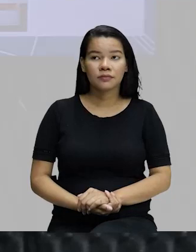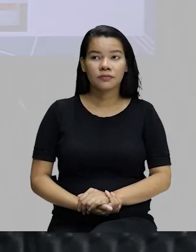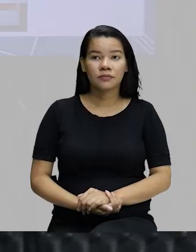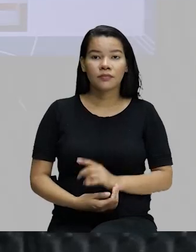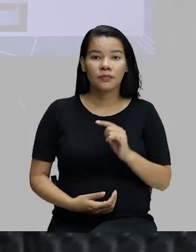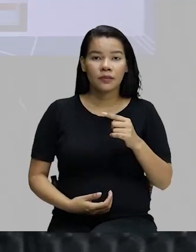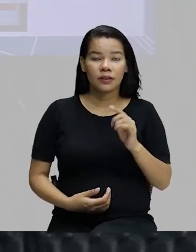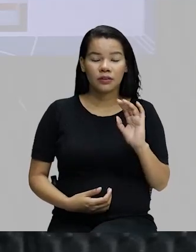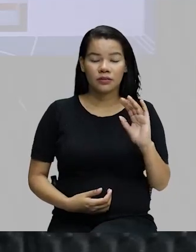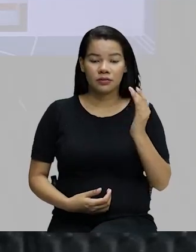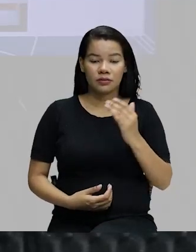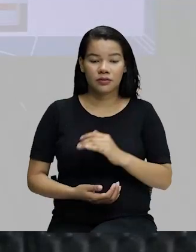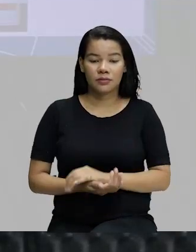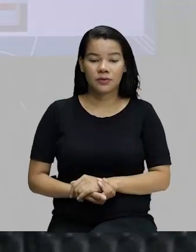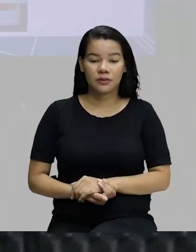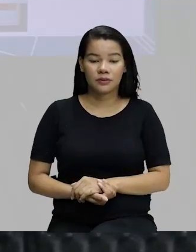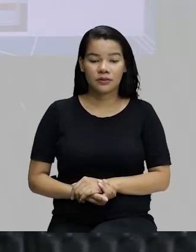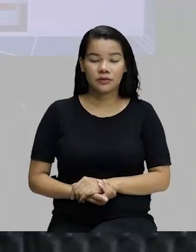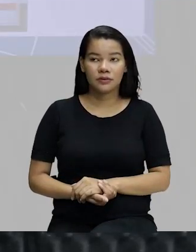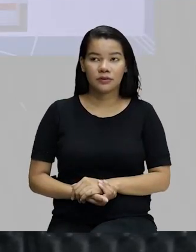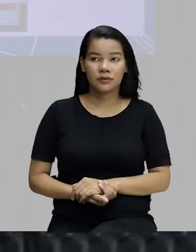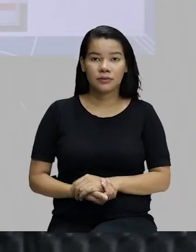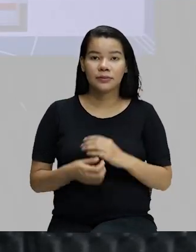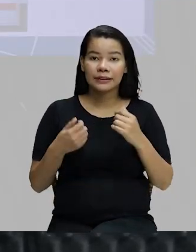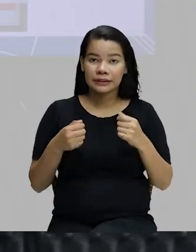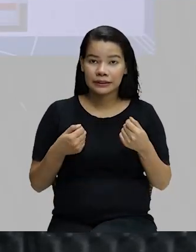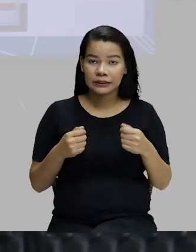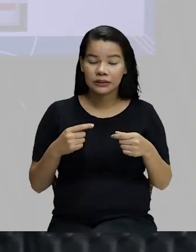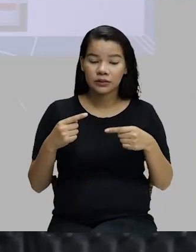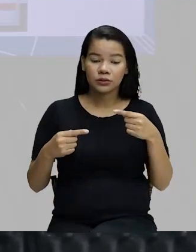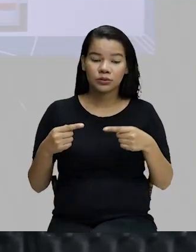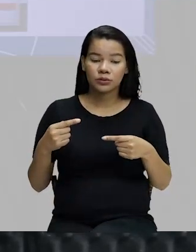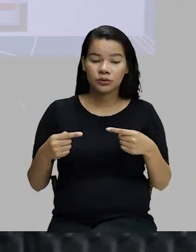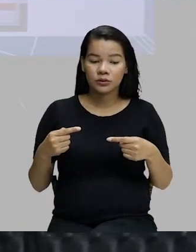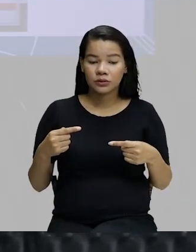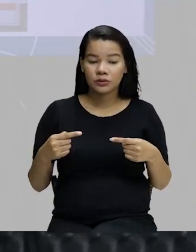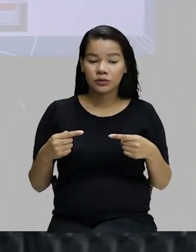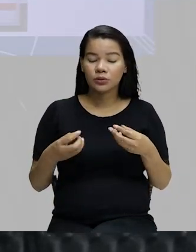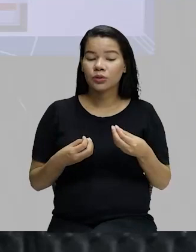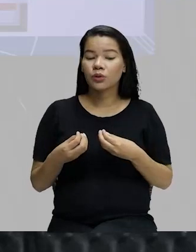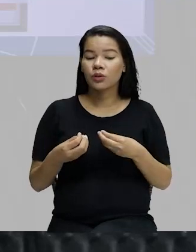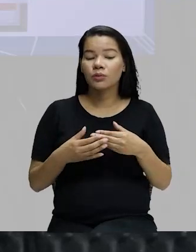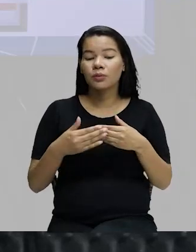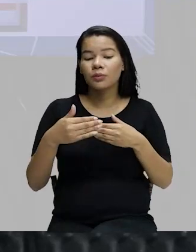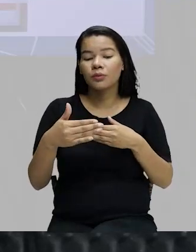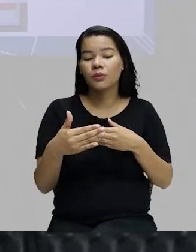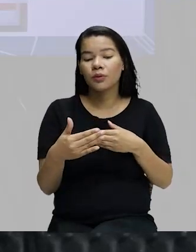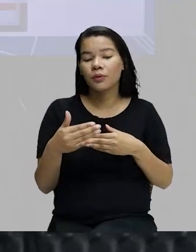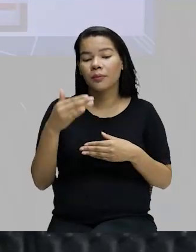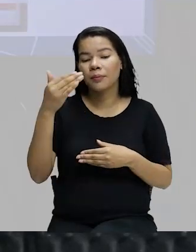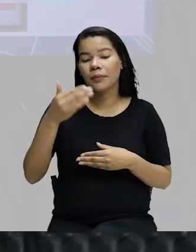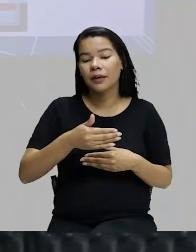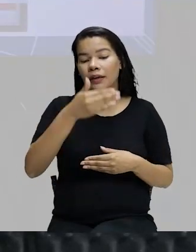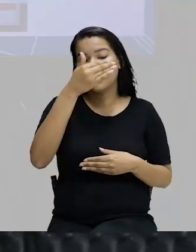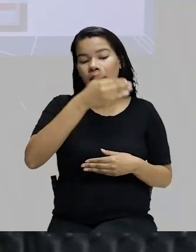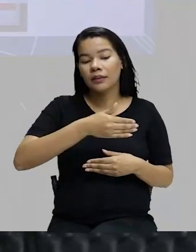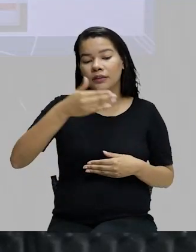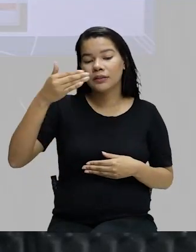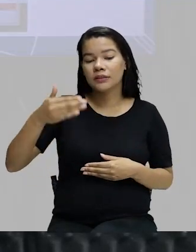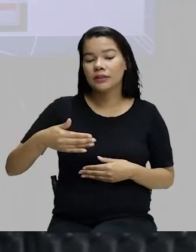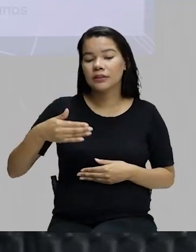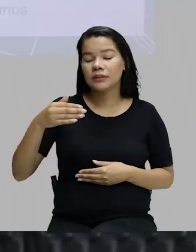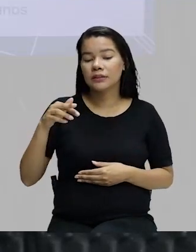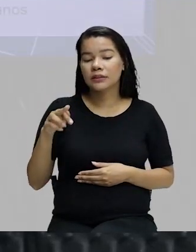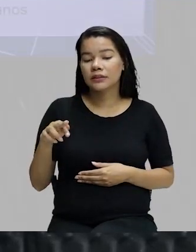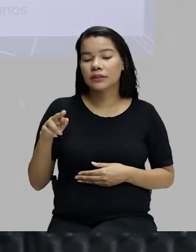Esse fenômeno ele deve ser controlado. Ele é controlado através de barras de grafite. Esse tipo de